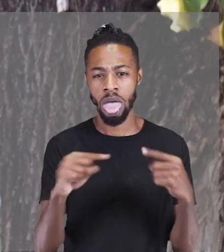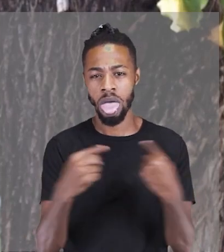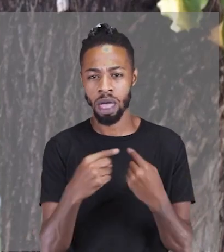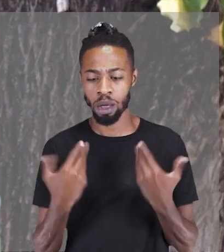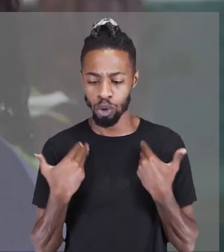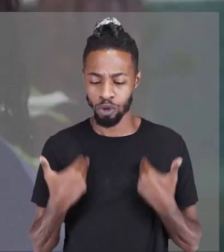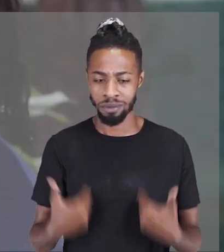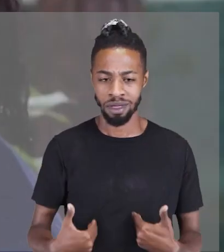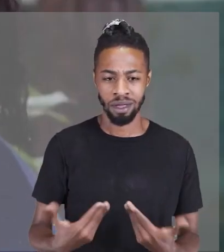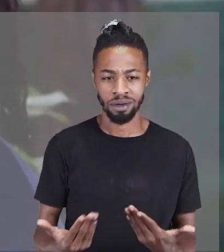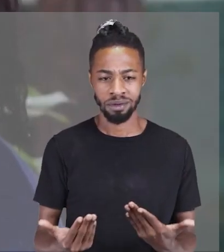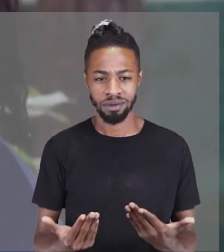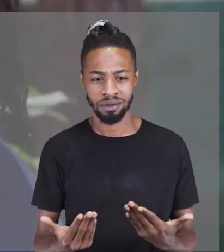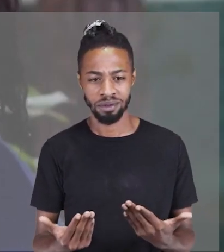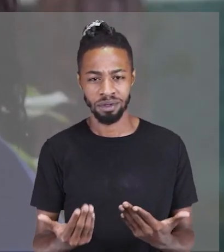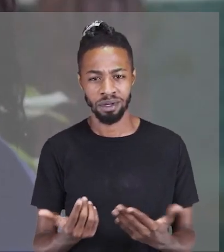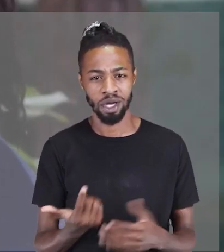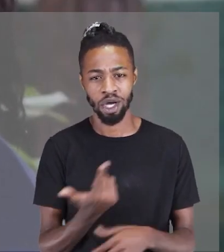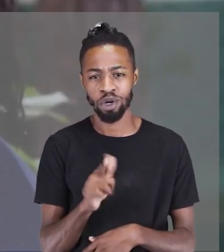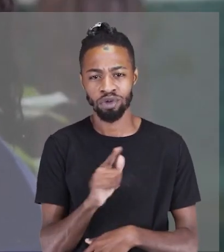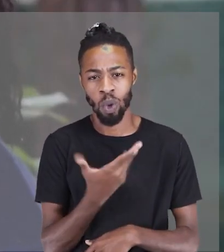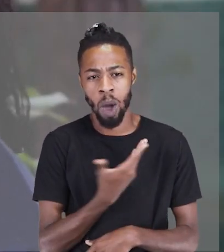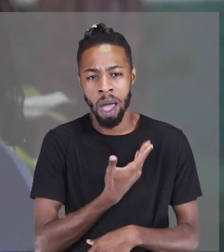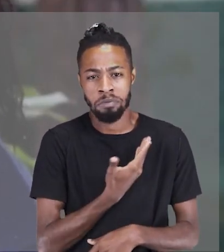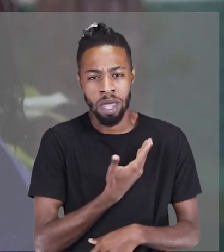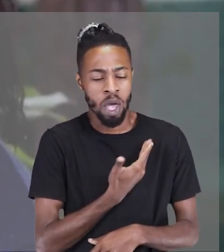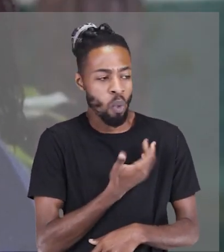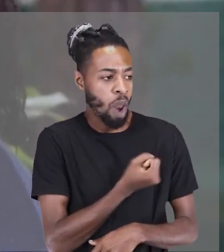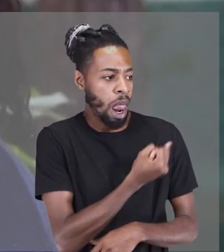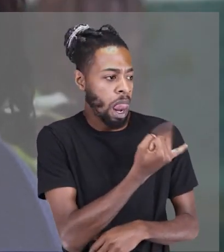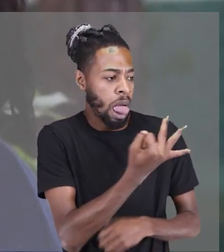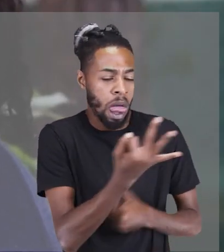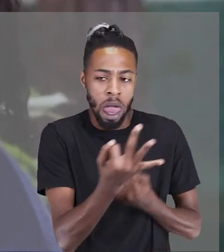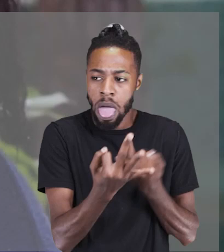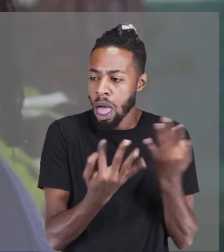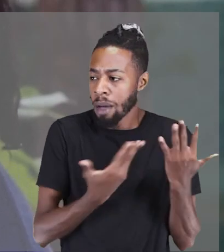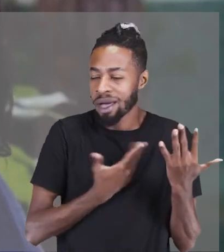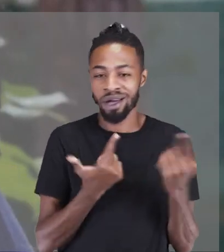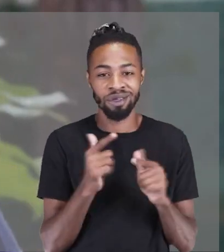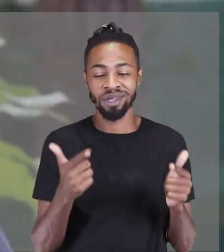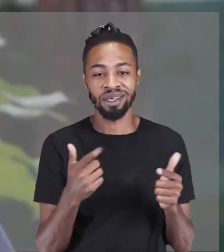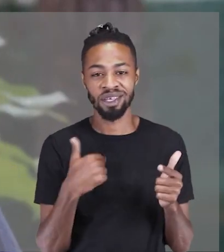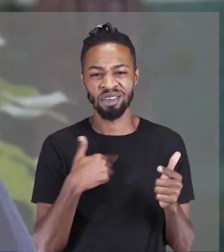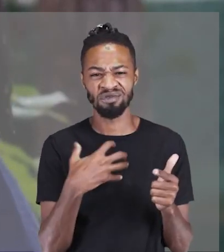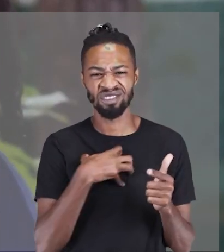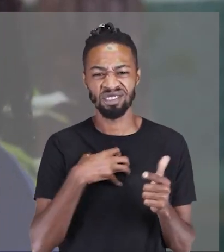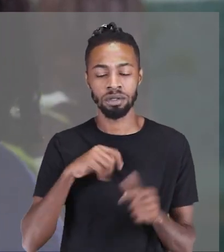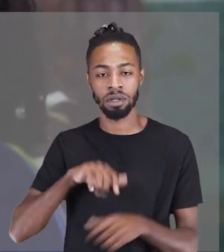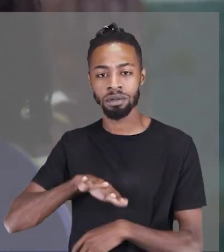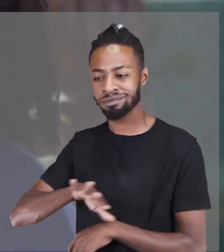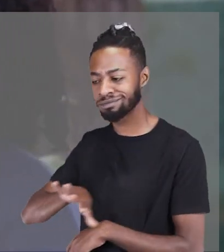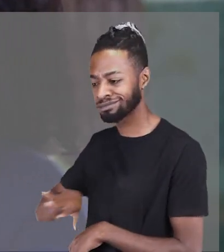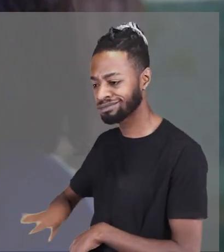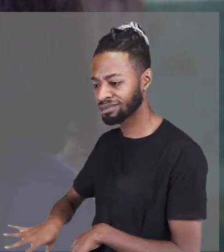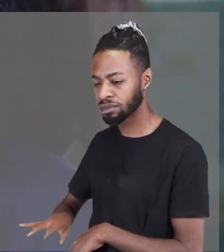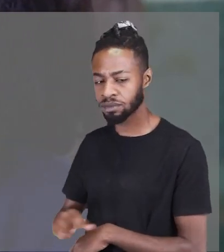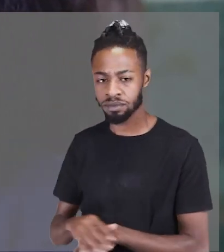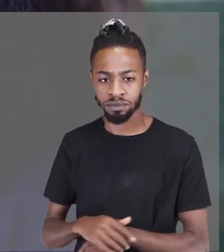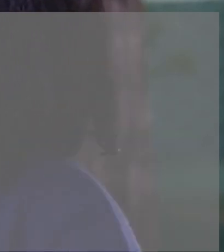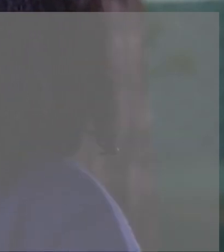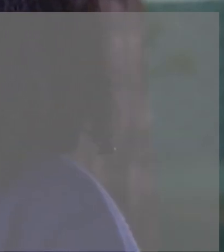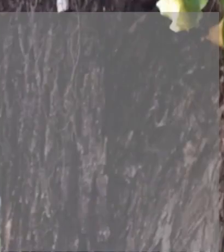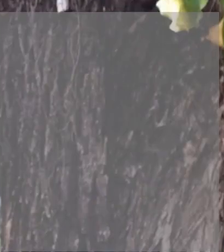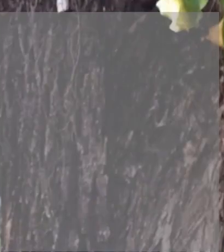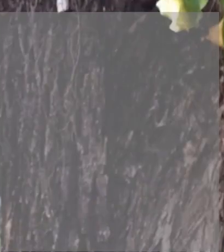Sabe, todo mundo ficava zoando comigo e eu não tinha muitos amigos, então eu me senti